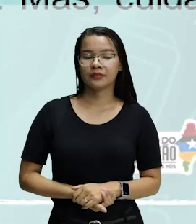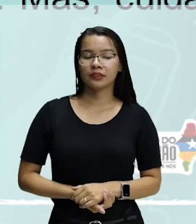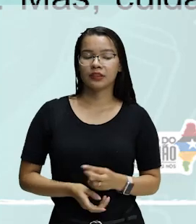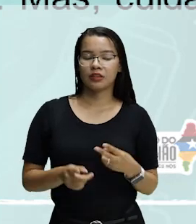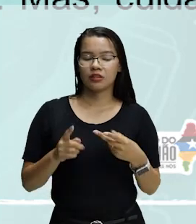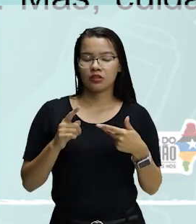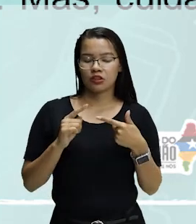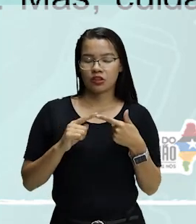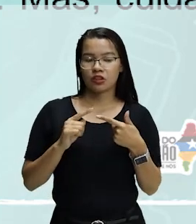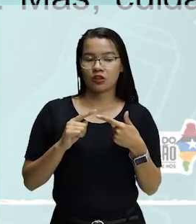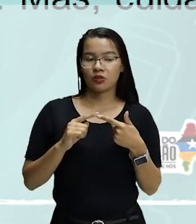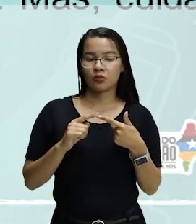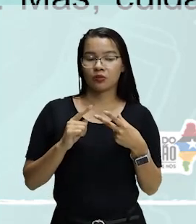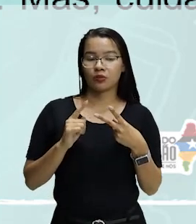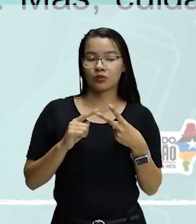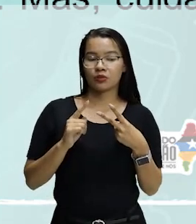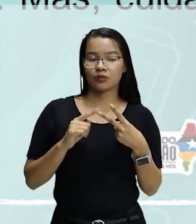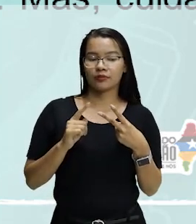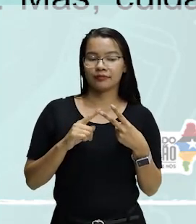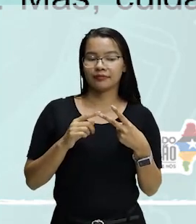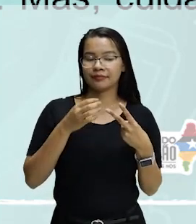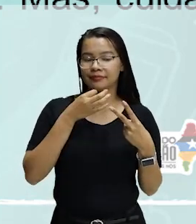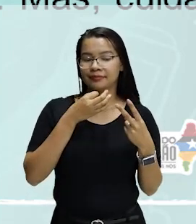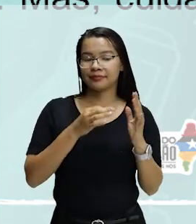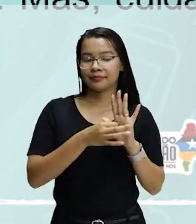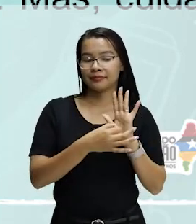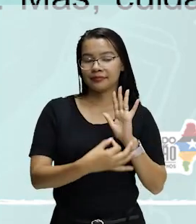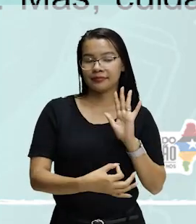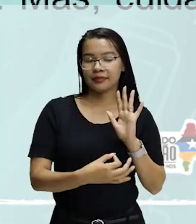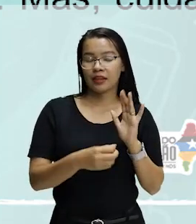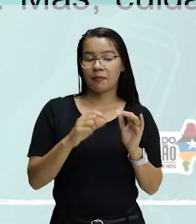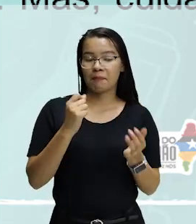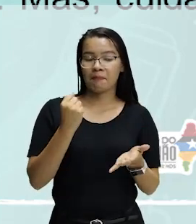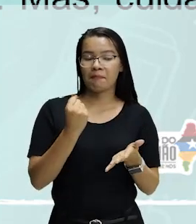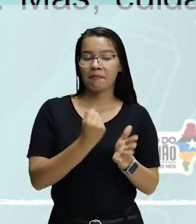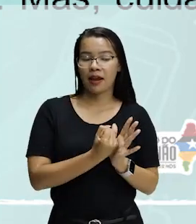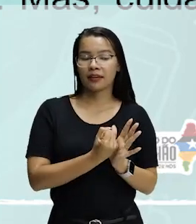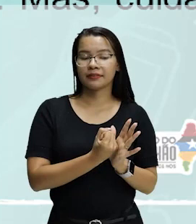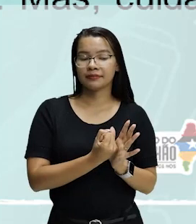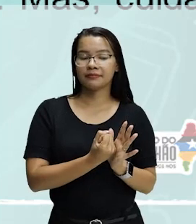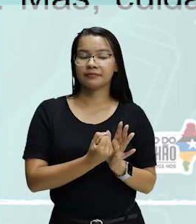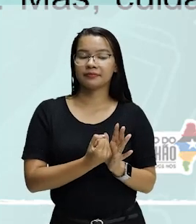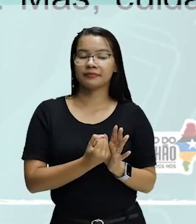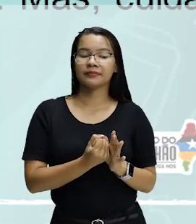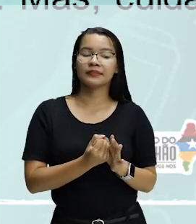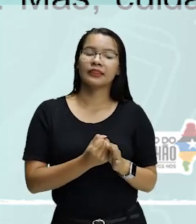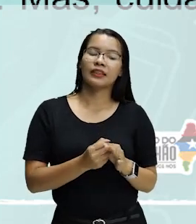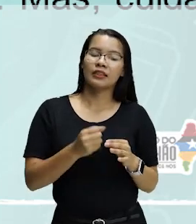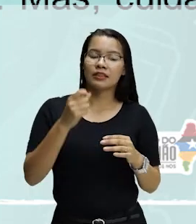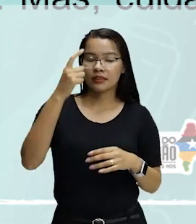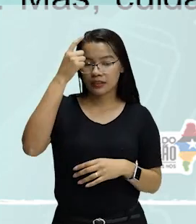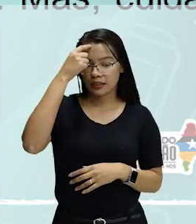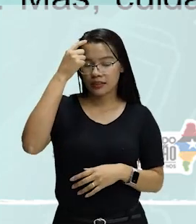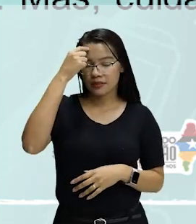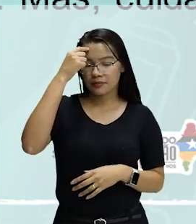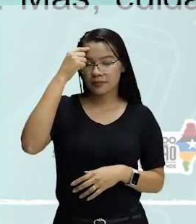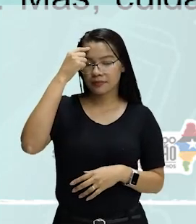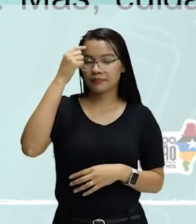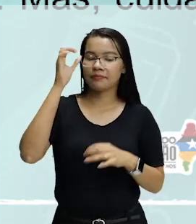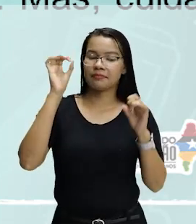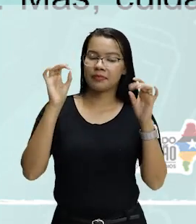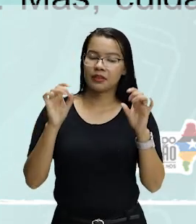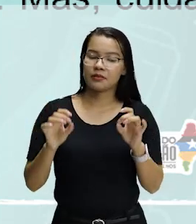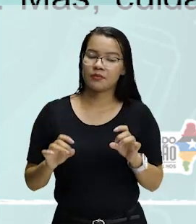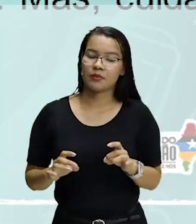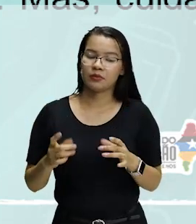Outra dica, número 2. Marque as ideias principais do texto. Após ter